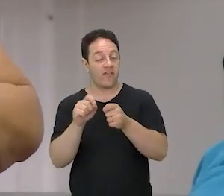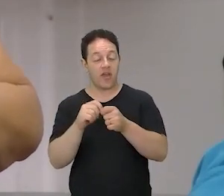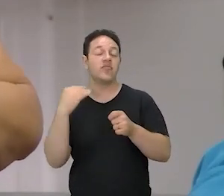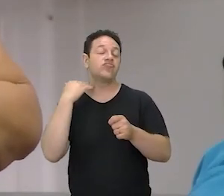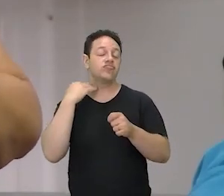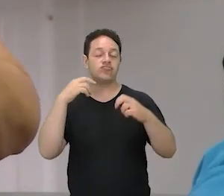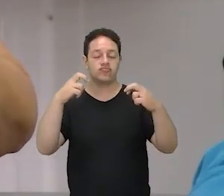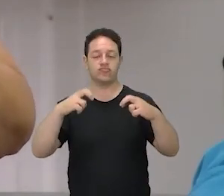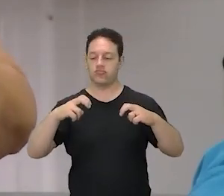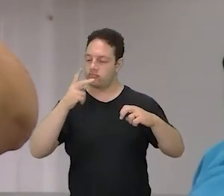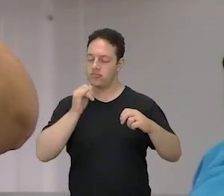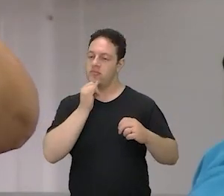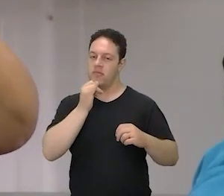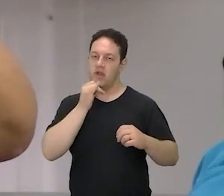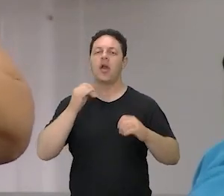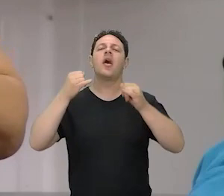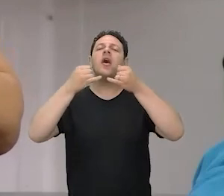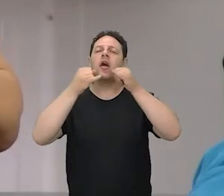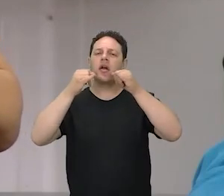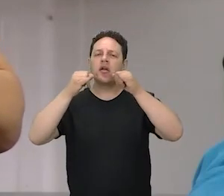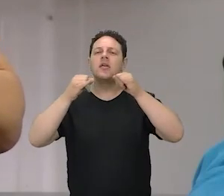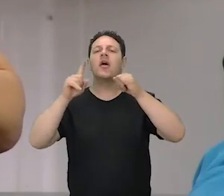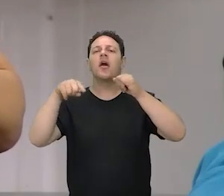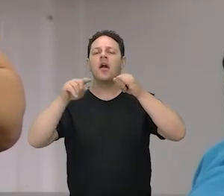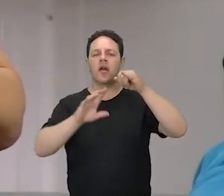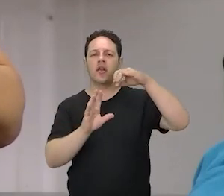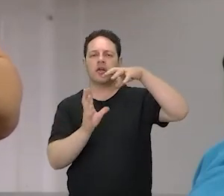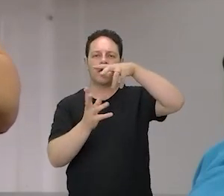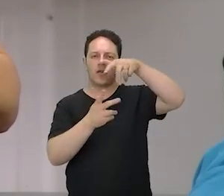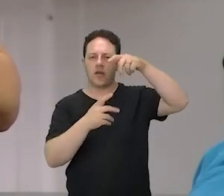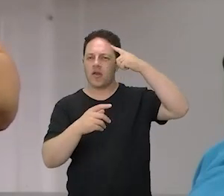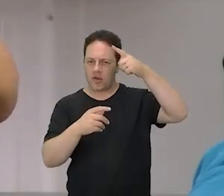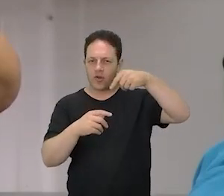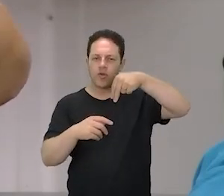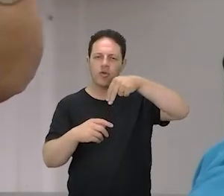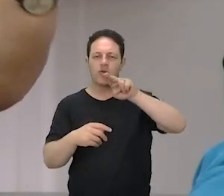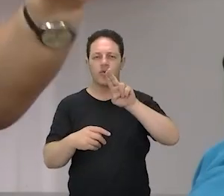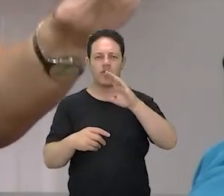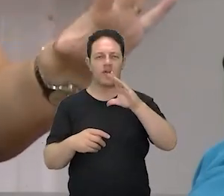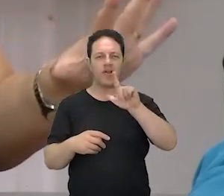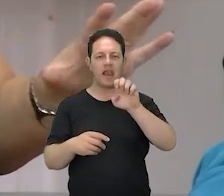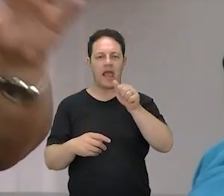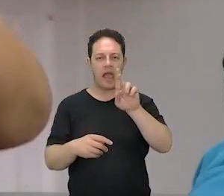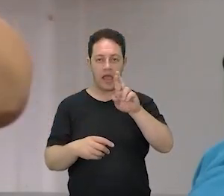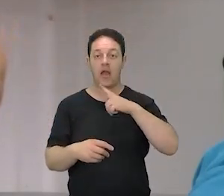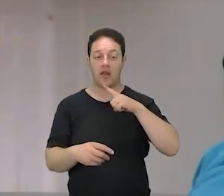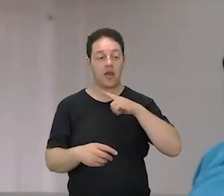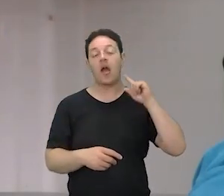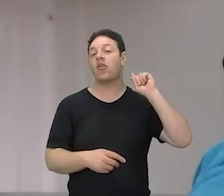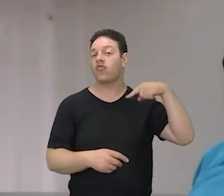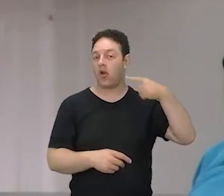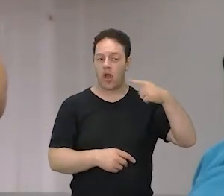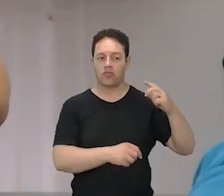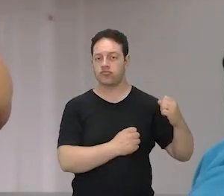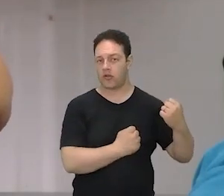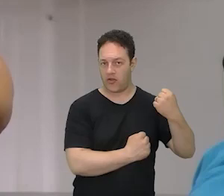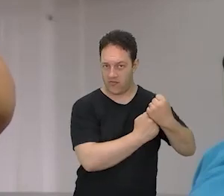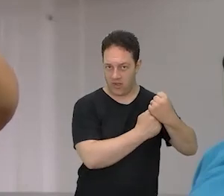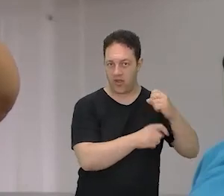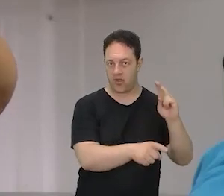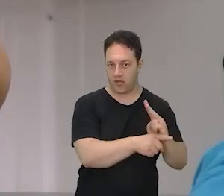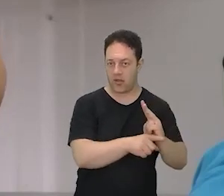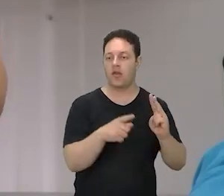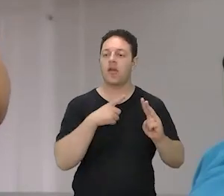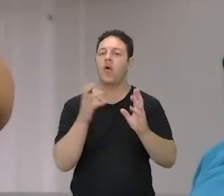júri sobre energia nuclear. Então, tinha lá o advogado de defesa, tinha a promotoria,